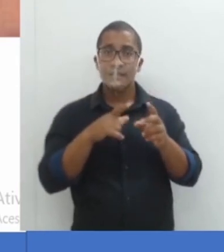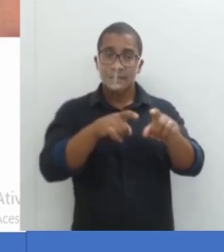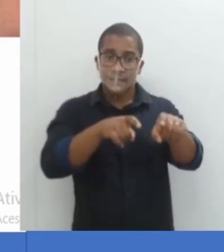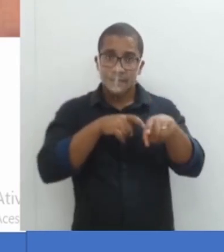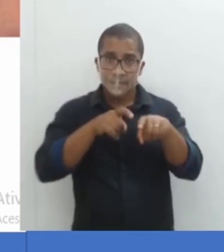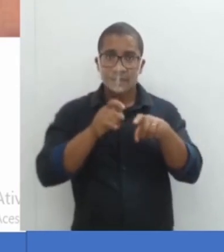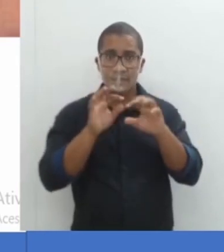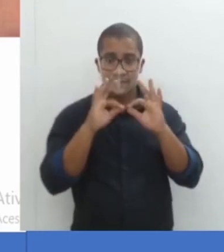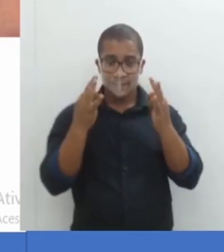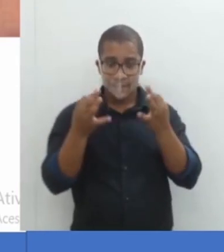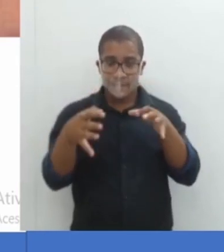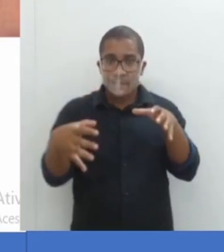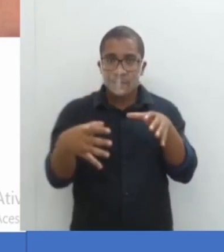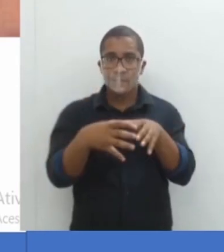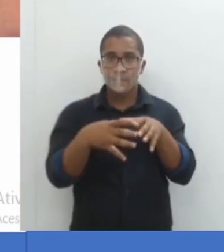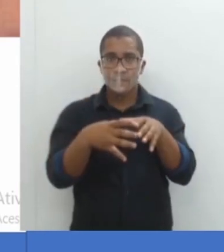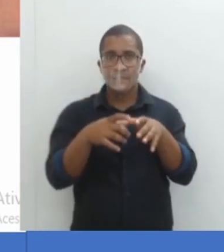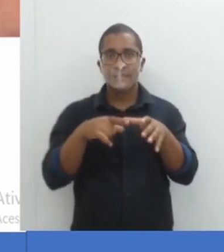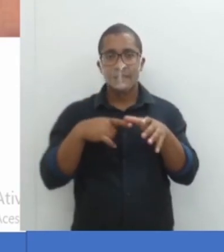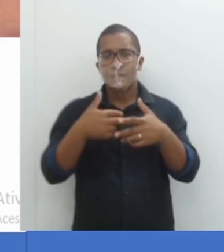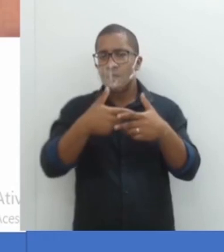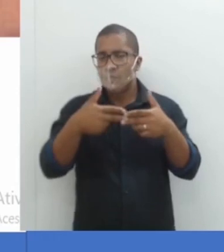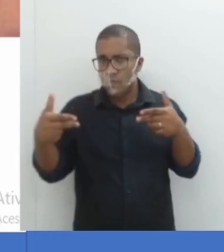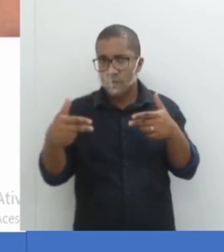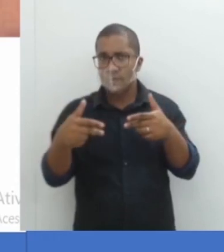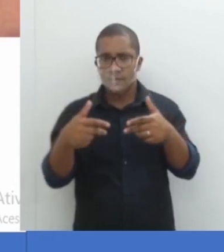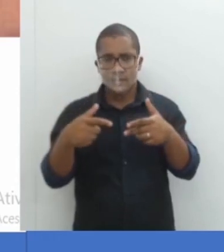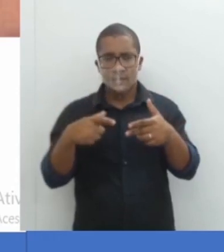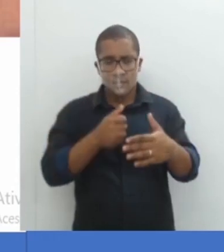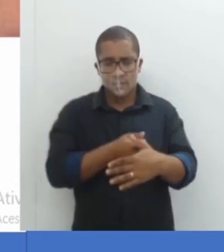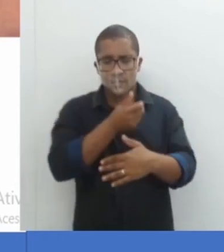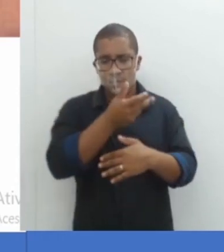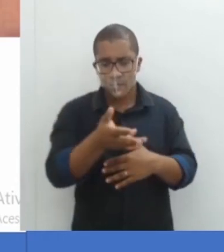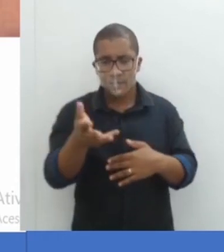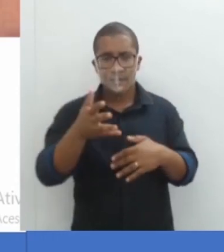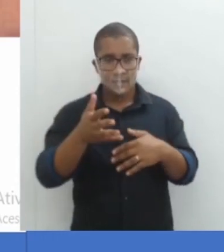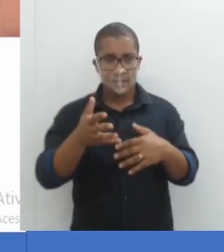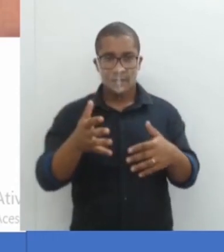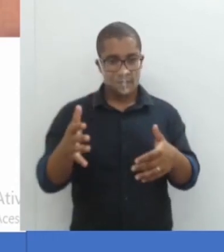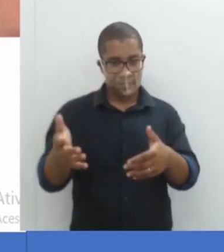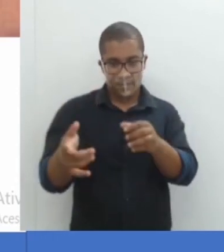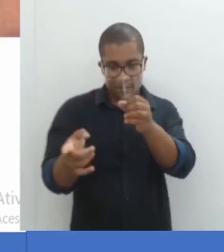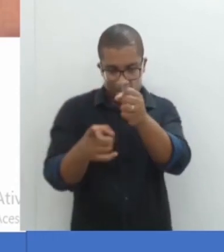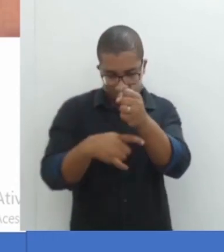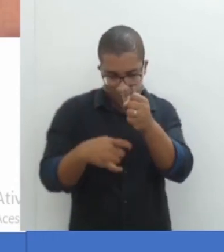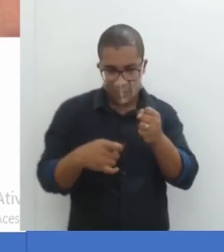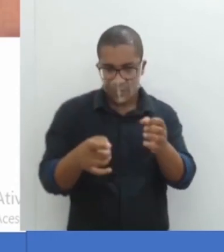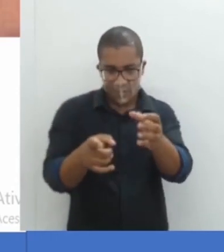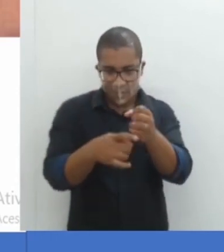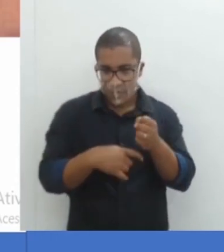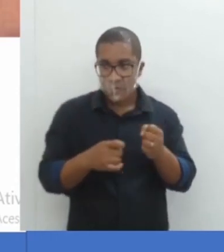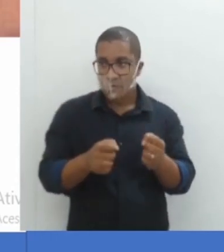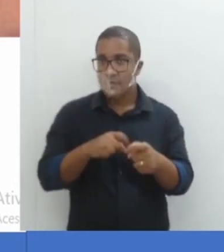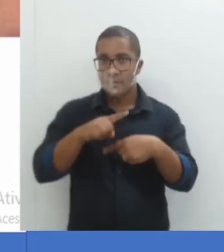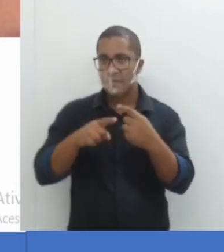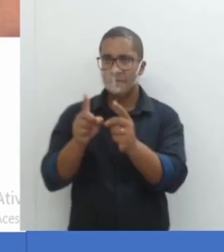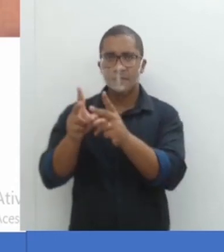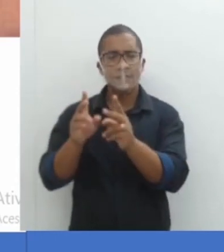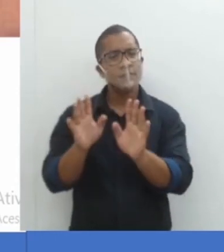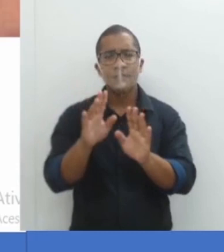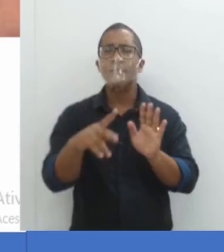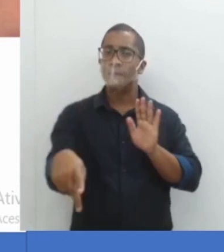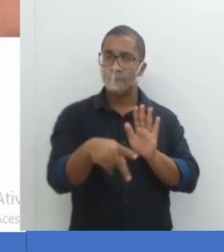concentrada, ou seja, eles simplesmente produzem para eles, né? É o sustento, é o que a gente chama de